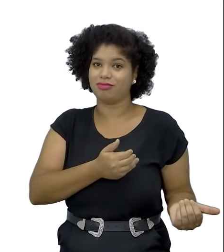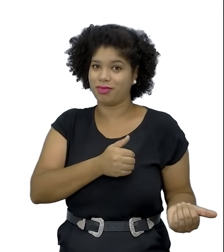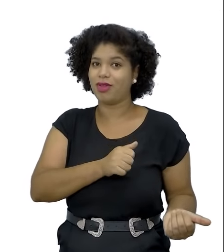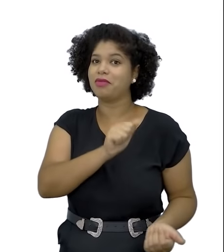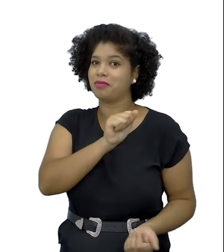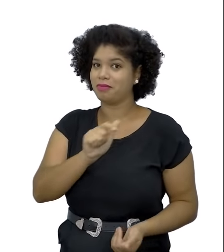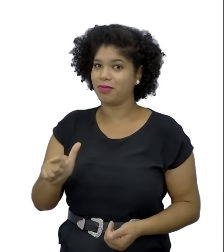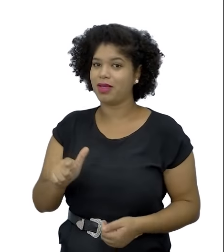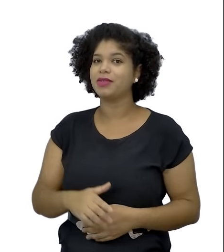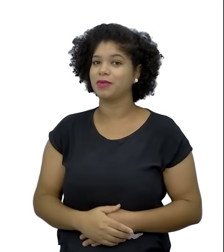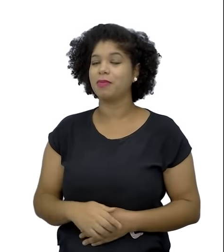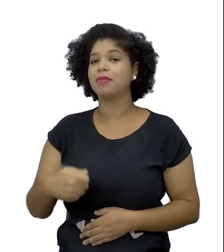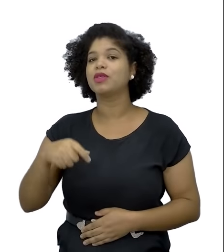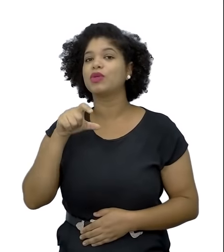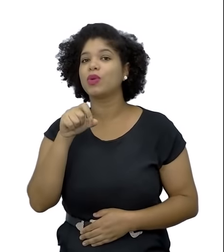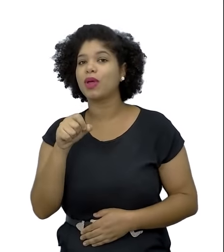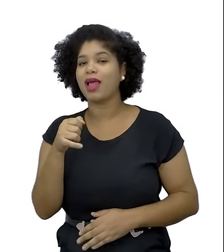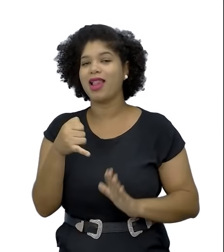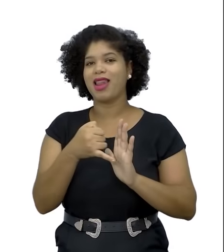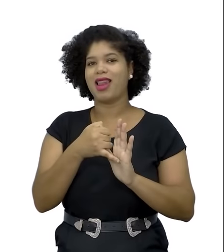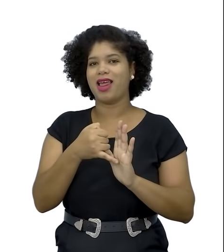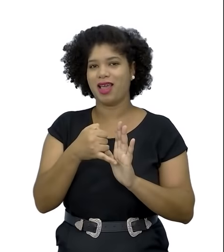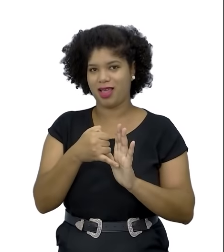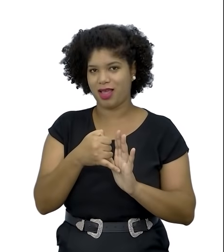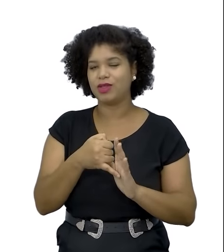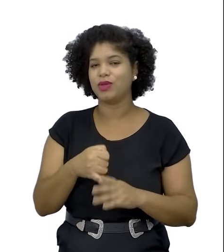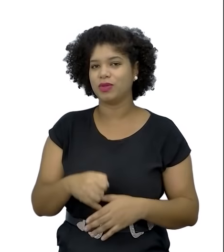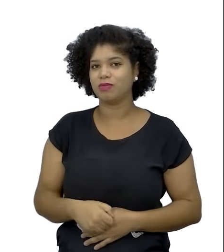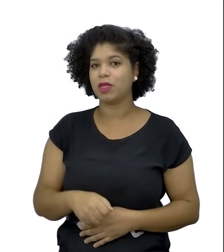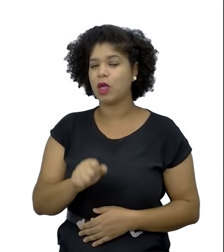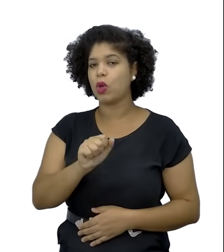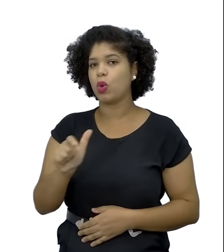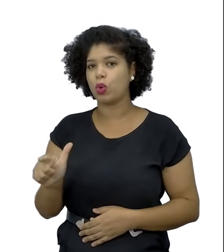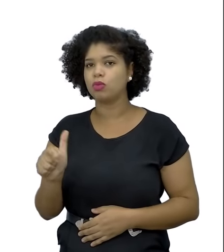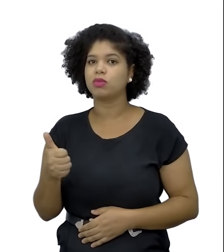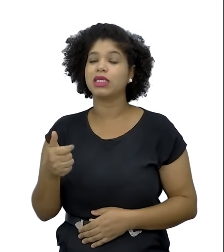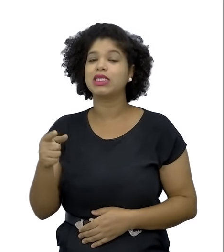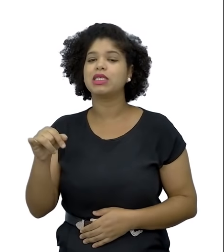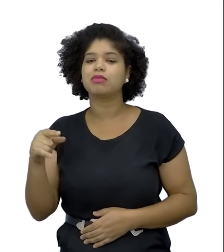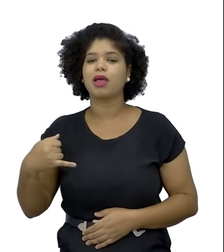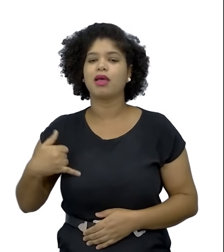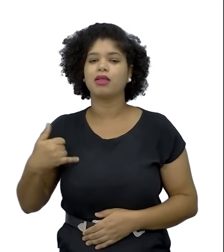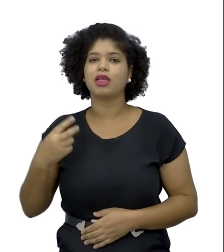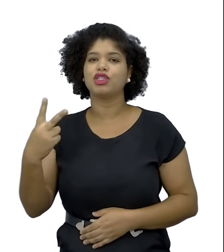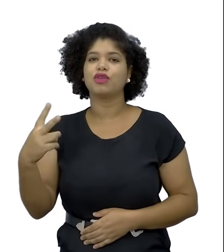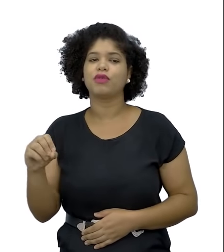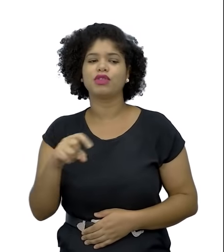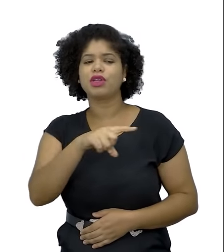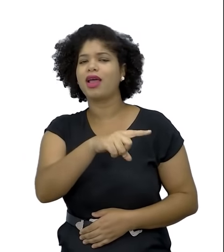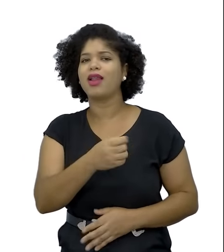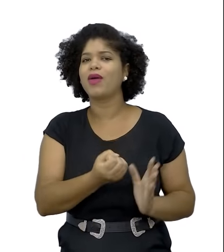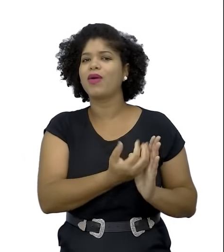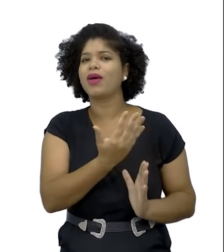Carlos. Carlos tem 10 anos a mais que Joaquim. Se Carlos tem 20 anos, qual é a idade de